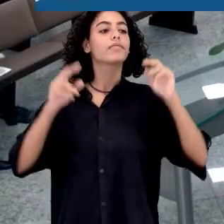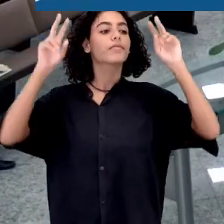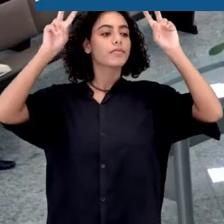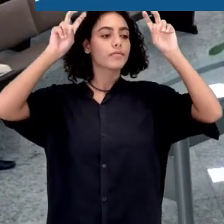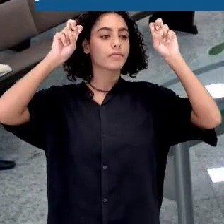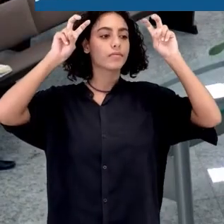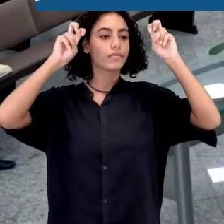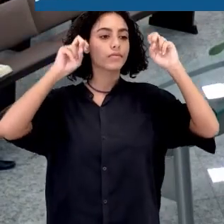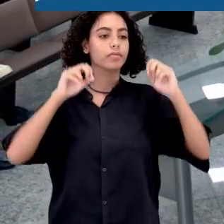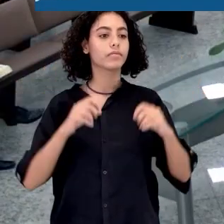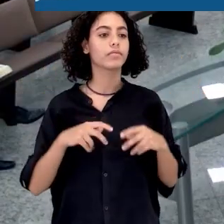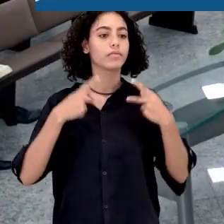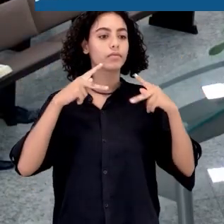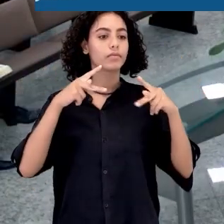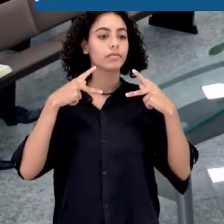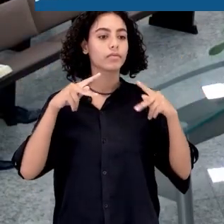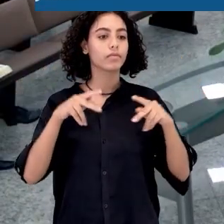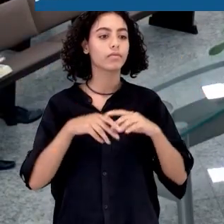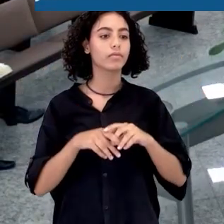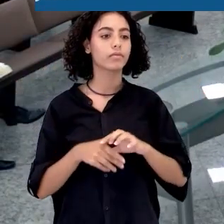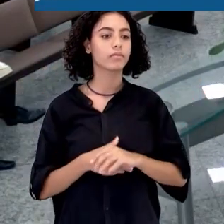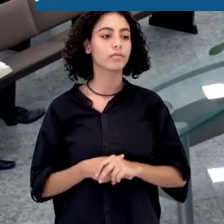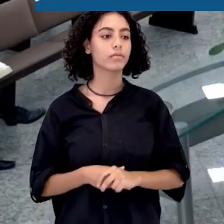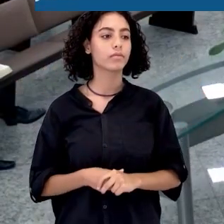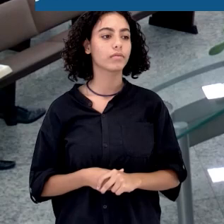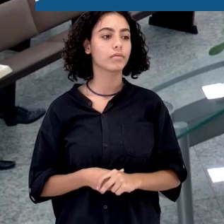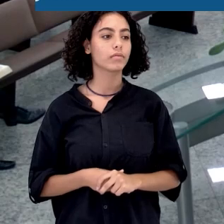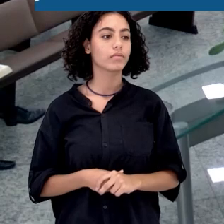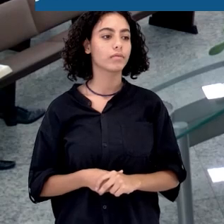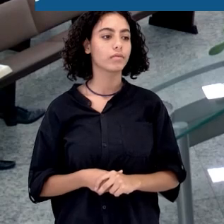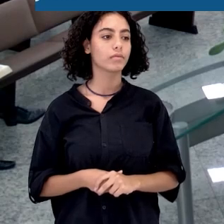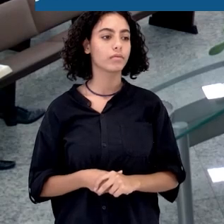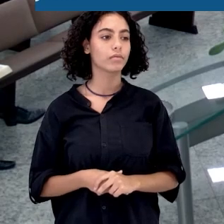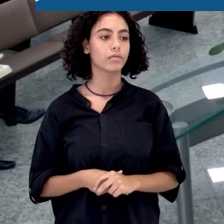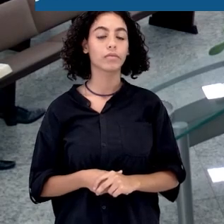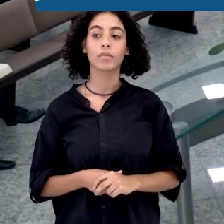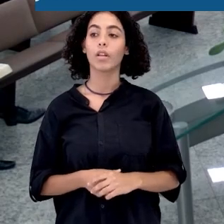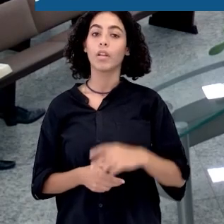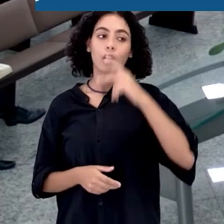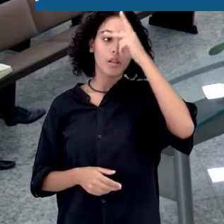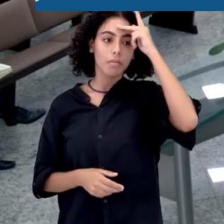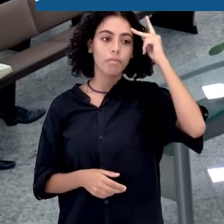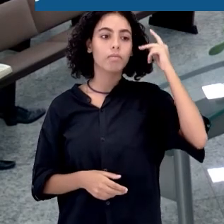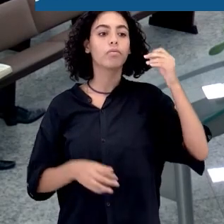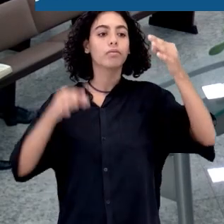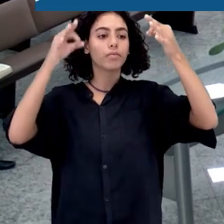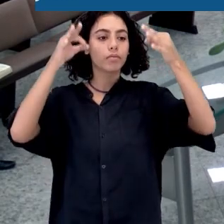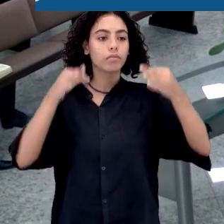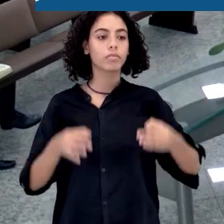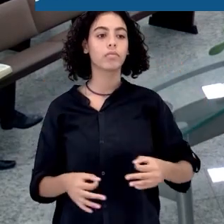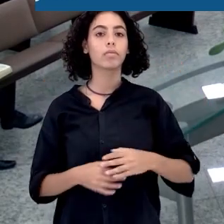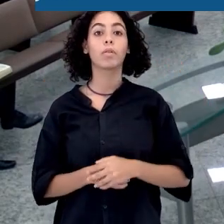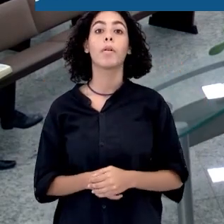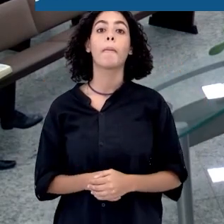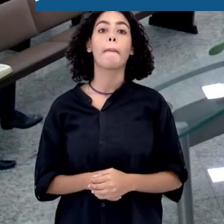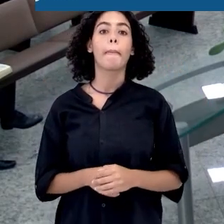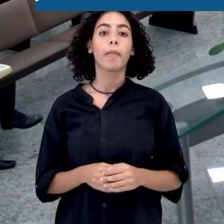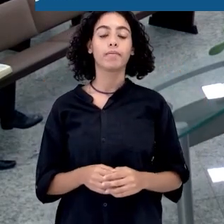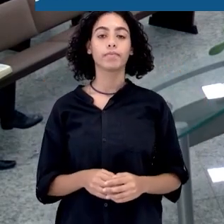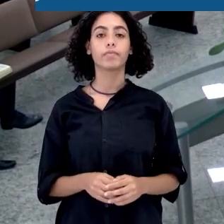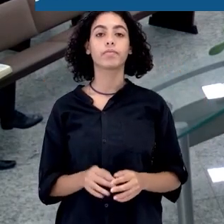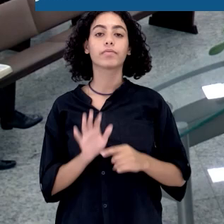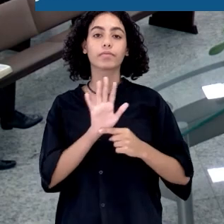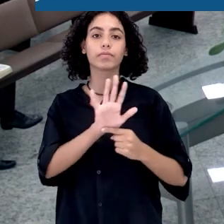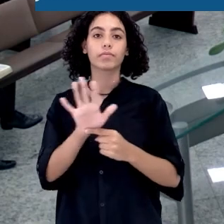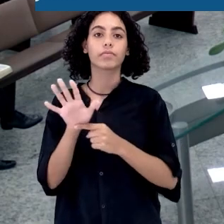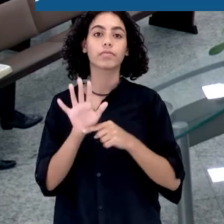sua geração. Gênesis capítulo 7, versículo 1. Diz